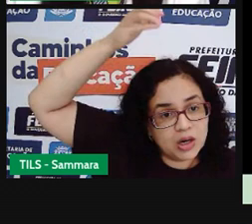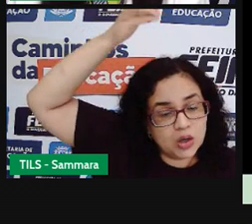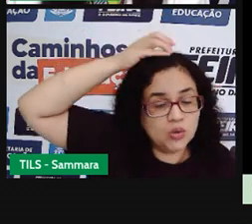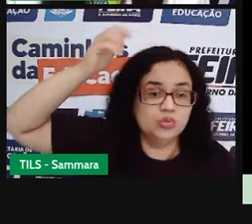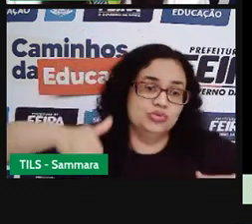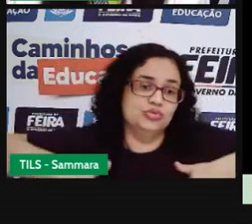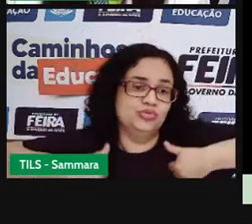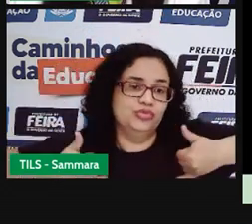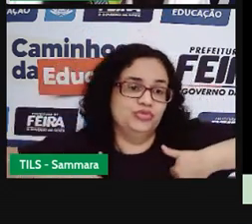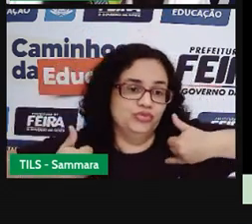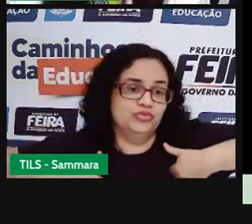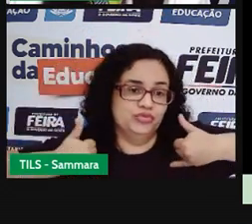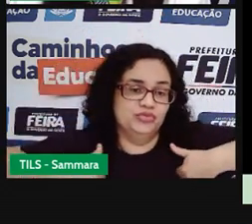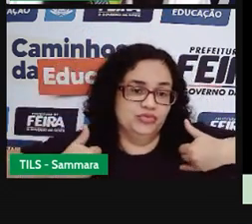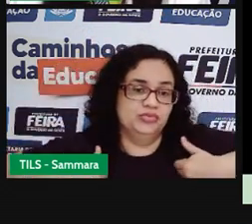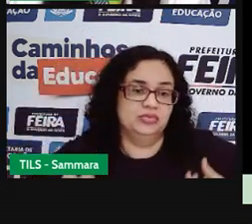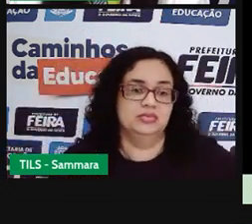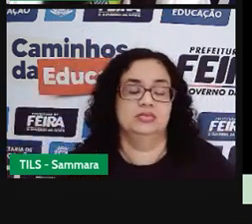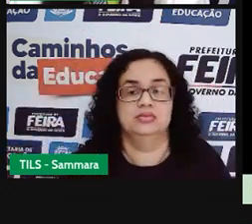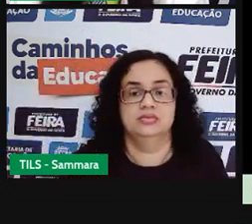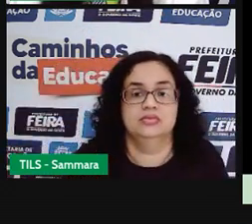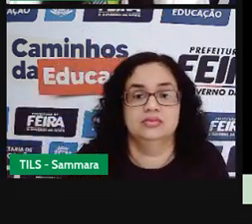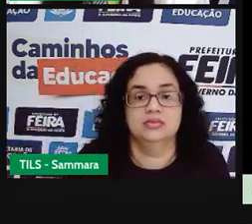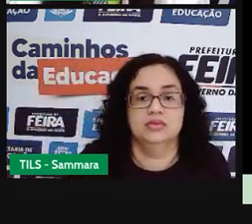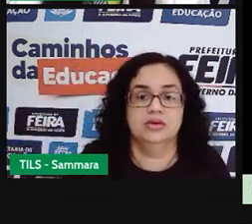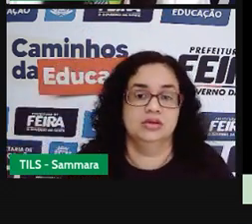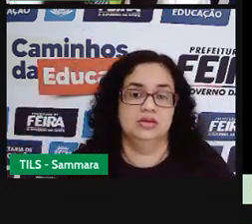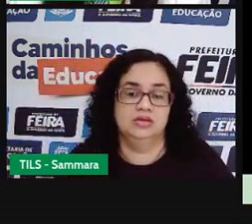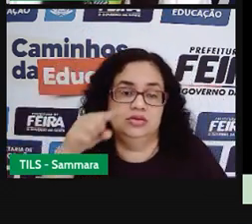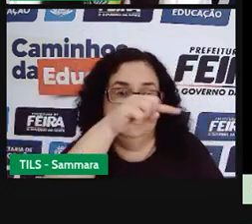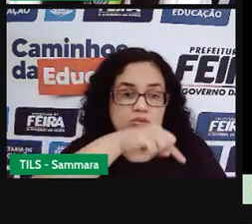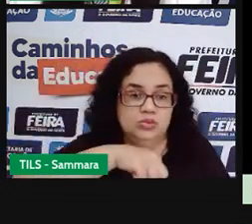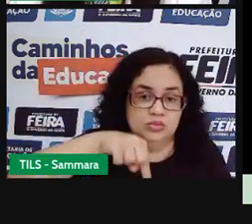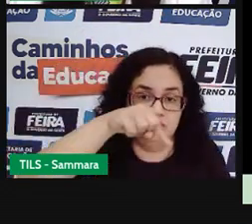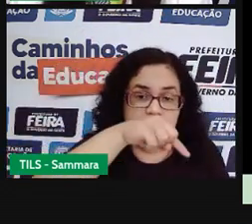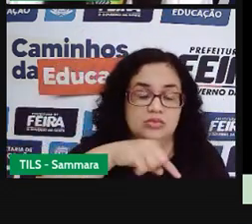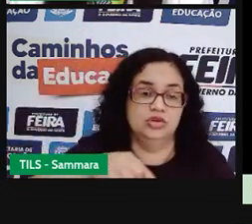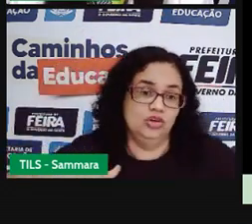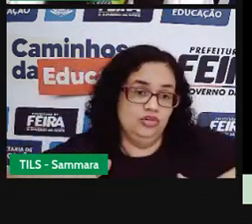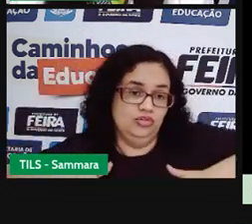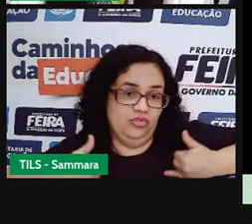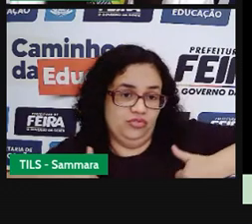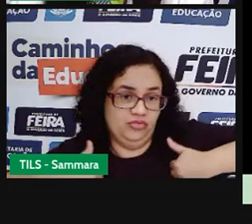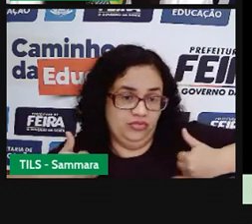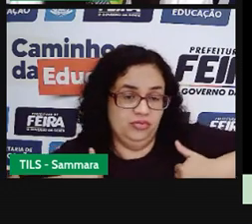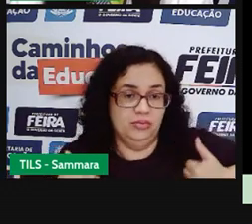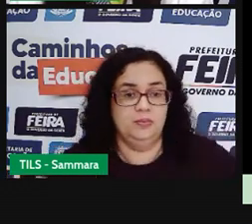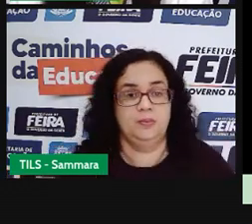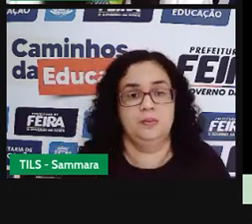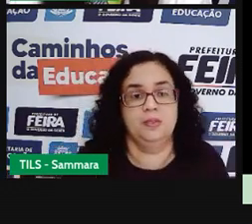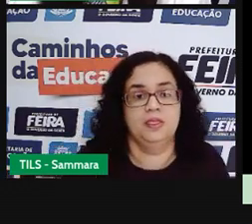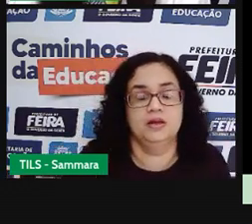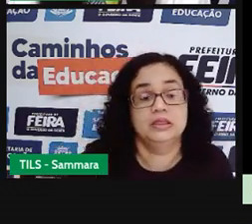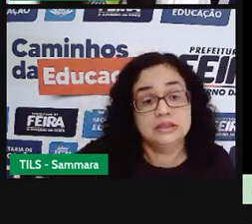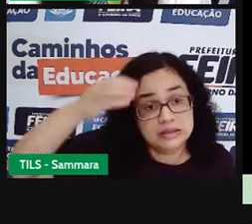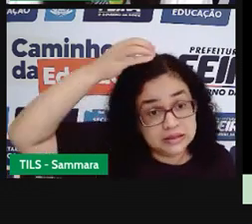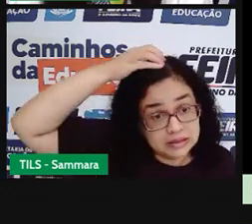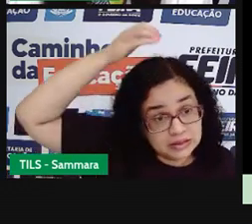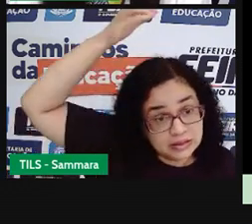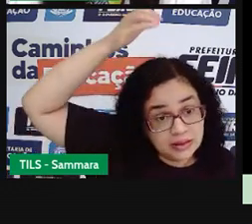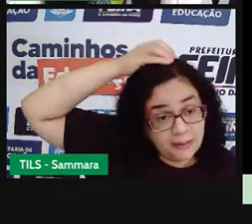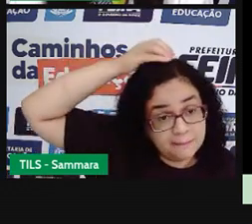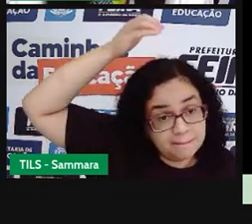a base que o chapéu é louco né Para encaixar a cabeça de que foi usar mas o formato do Chapéu formato